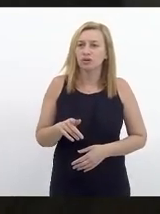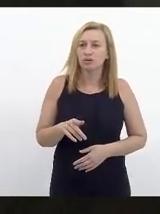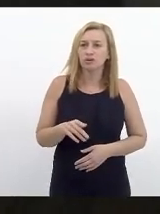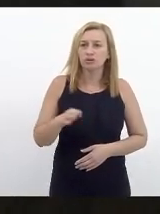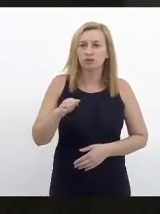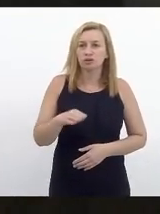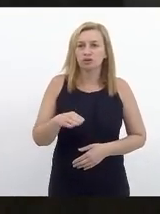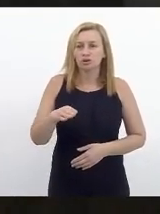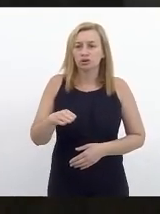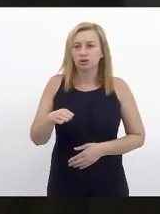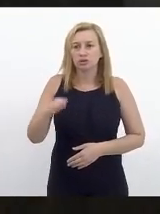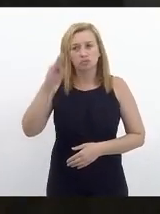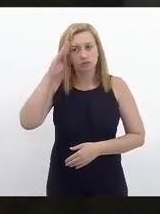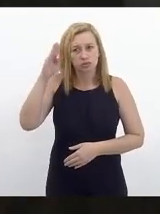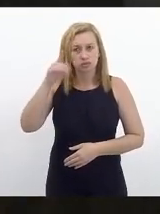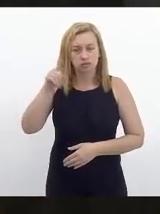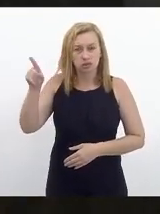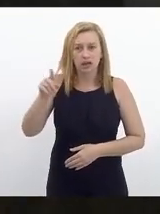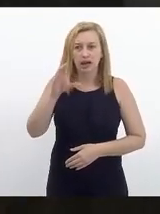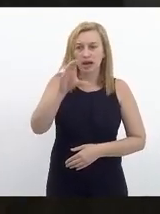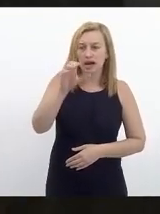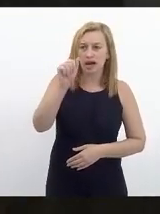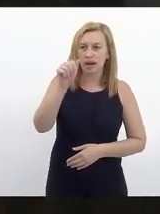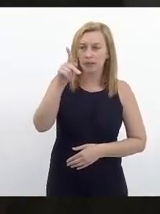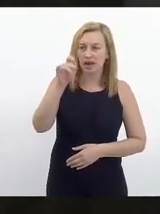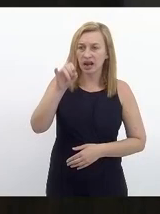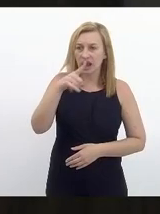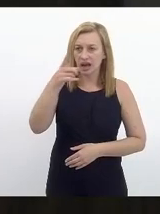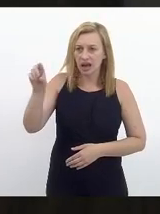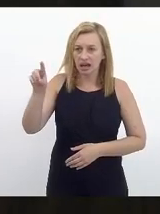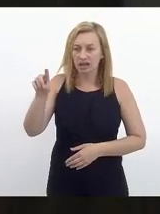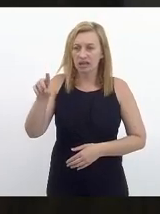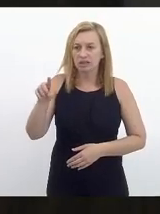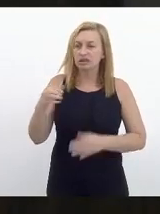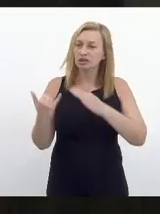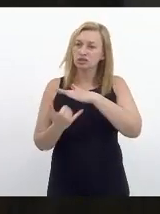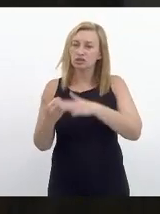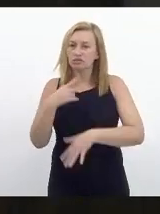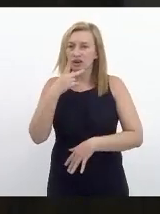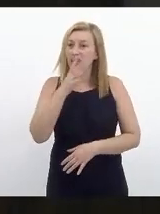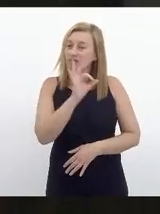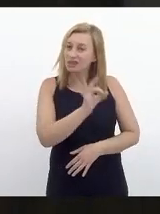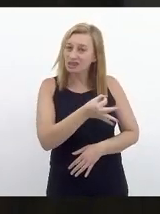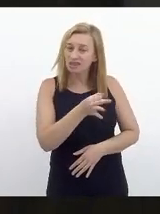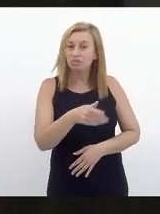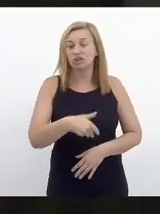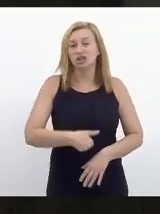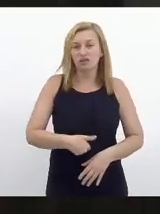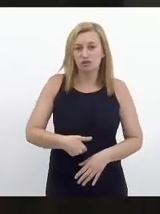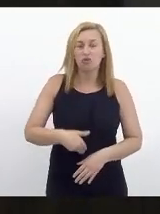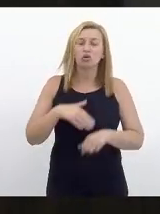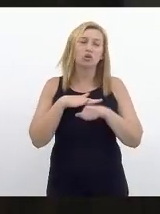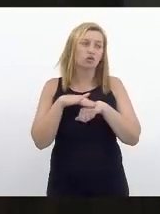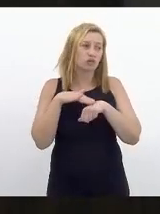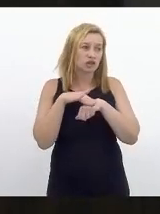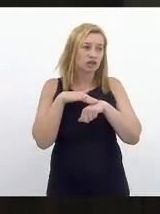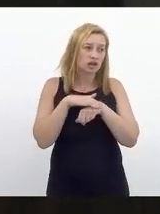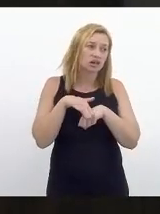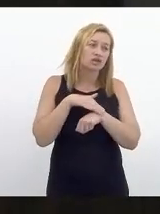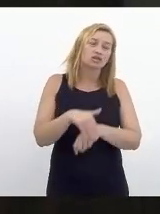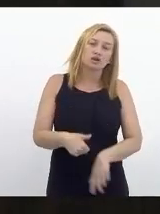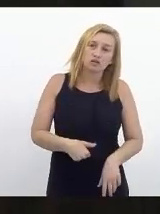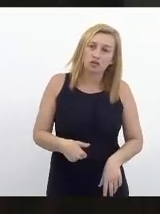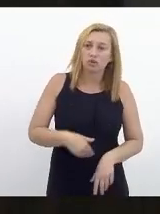comandante Leandro e os capelães daquela instituição, e falávamos exatamente sobre a fome, conversávamos sobre a fome